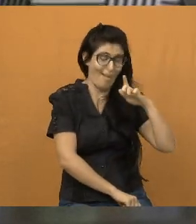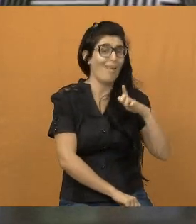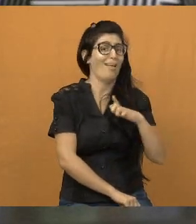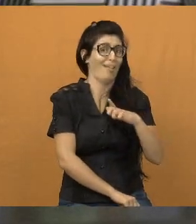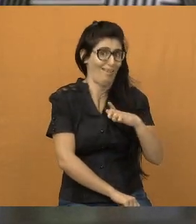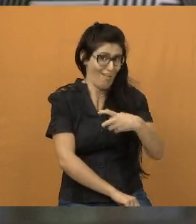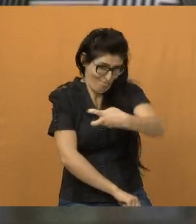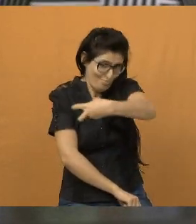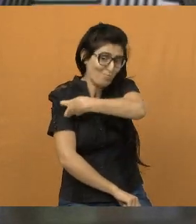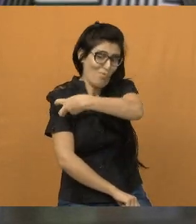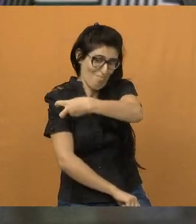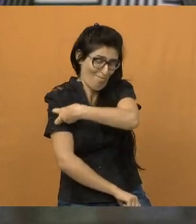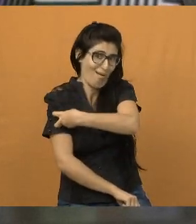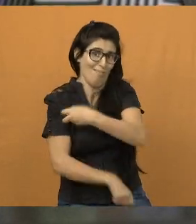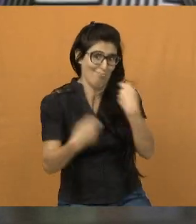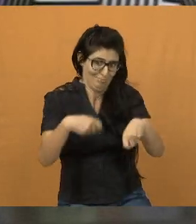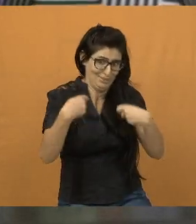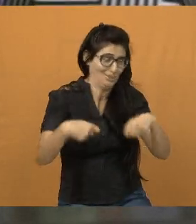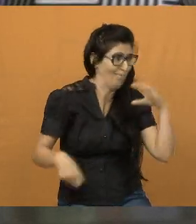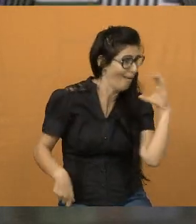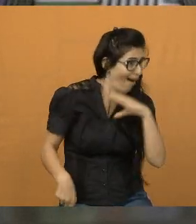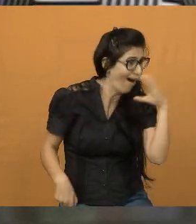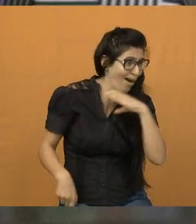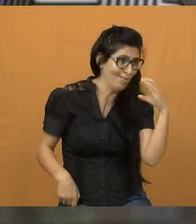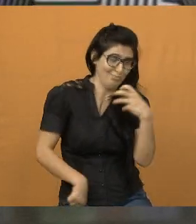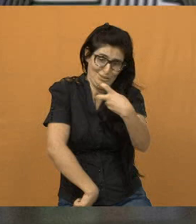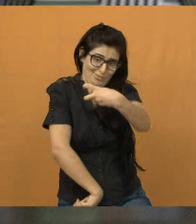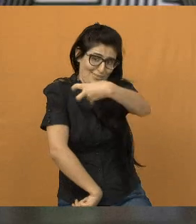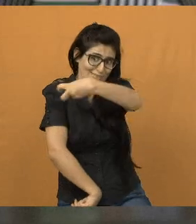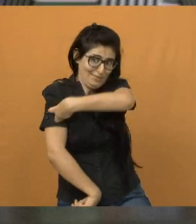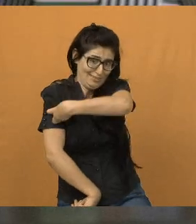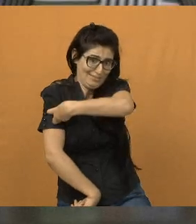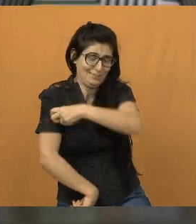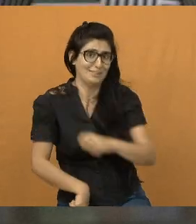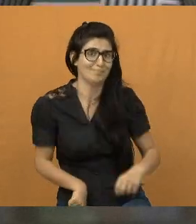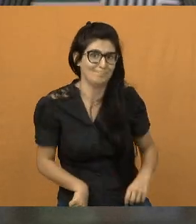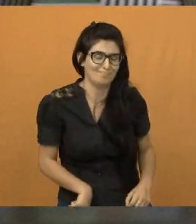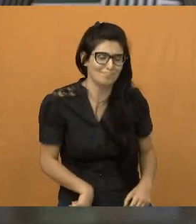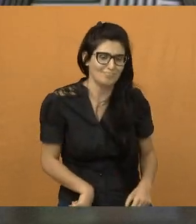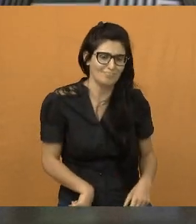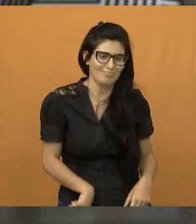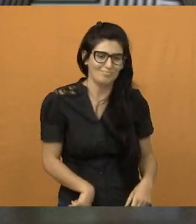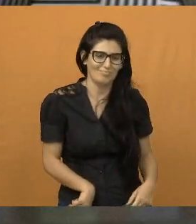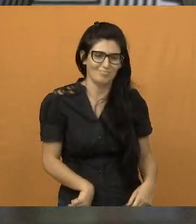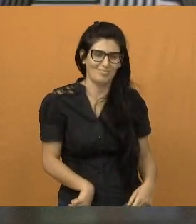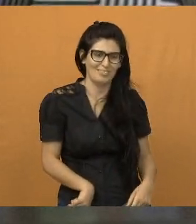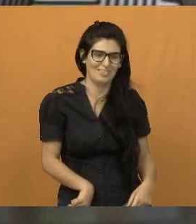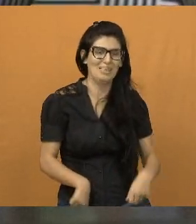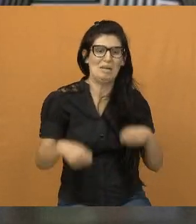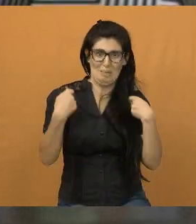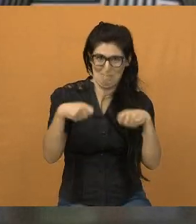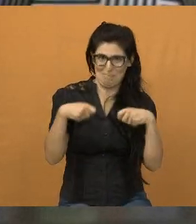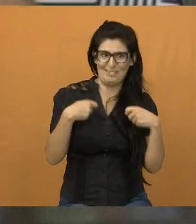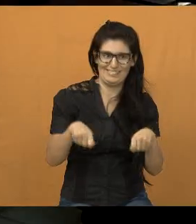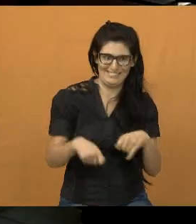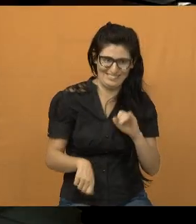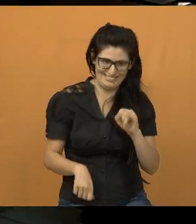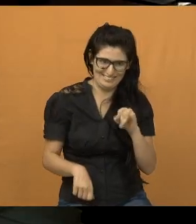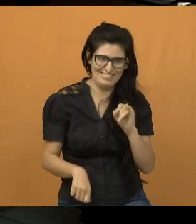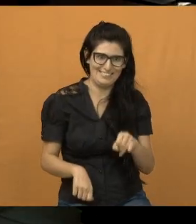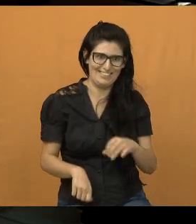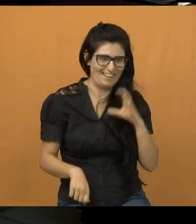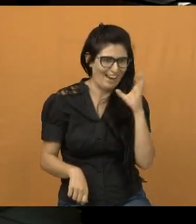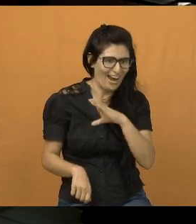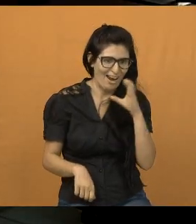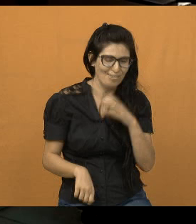Depois a gente ouvir esses gestores que a gente vê a doação, eu vou tomar a vacina. Traz um volante para cá, Lucimar,